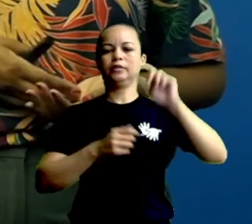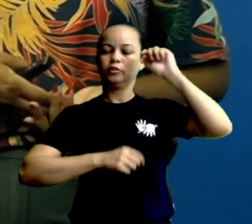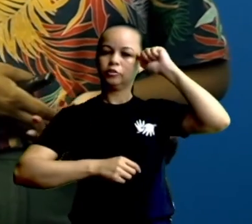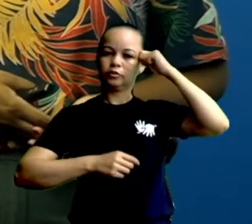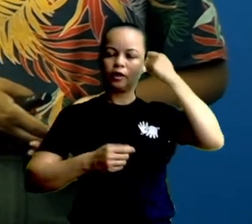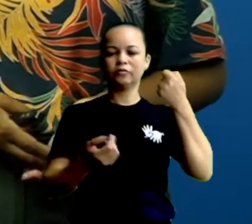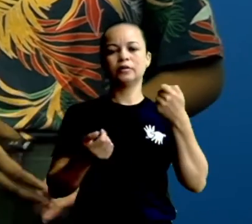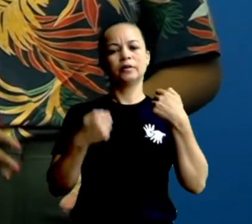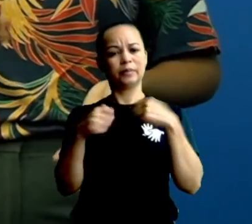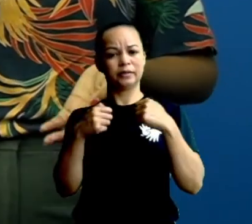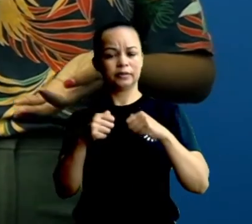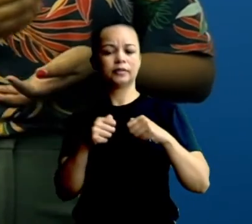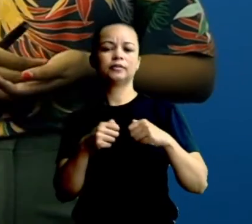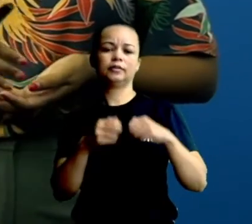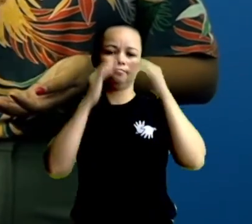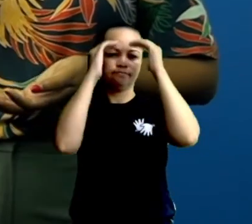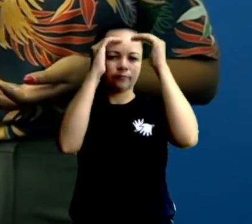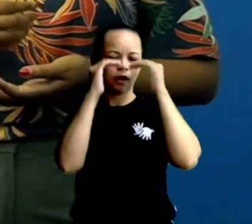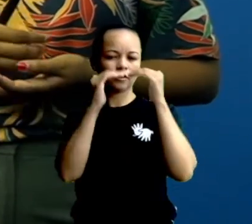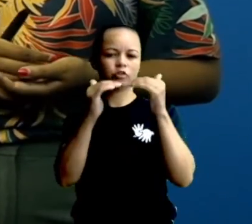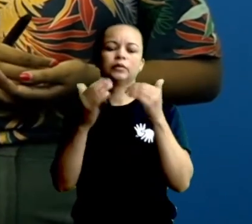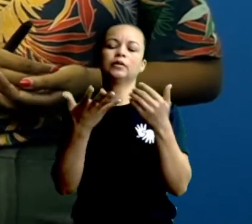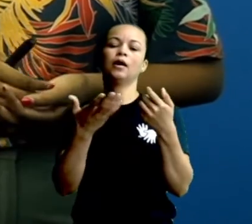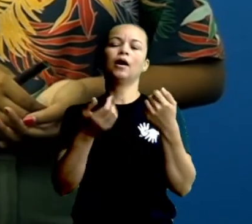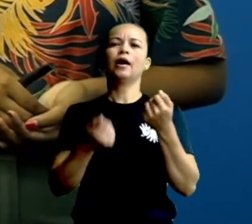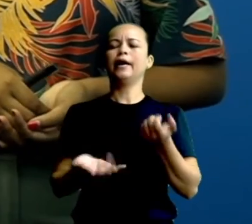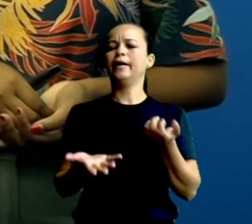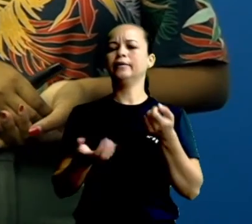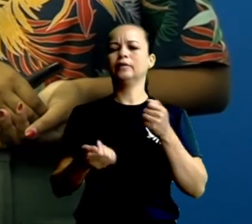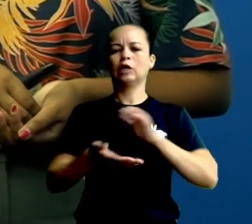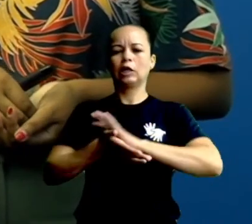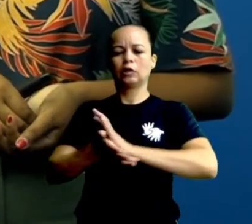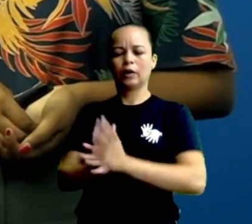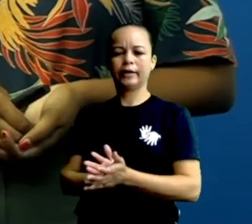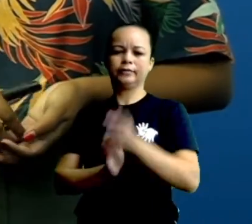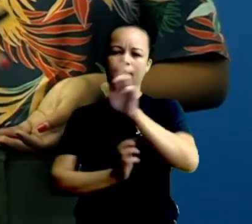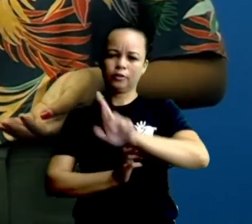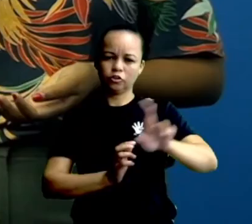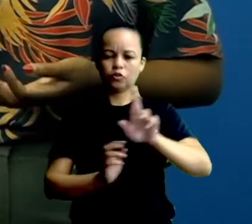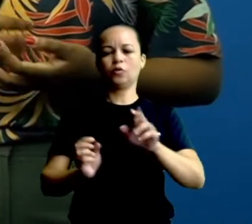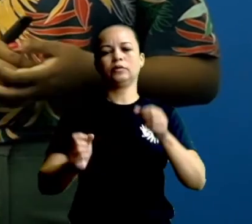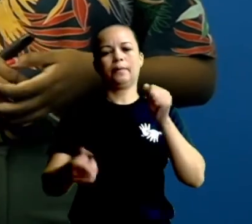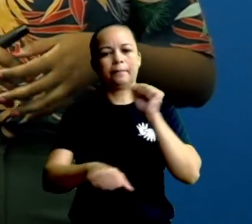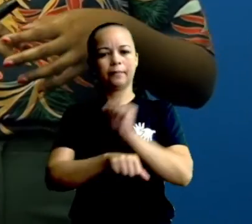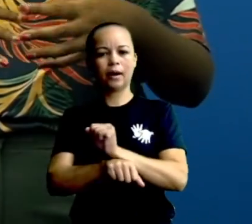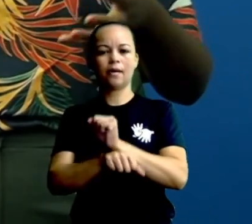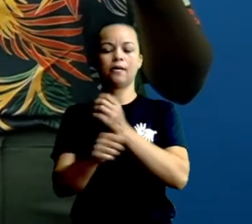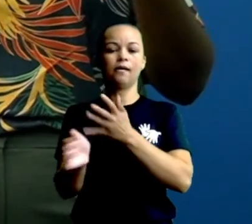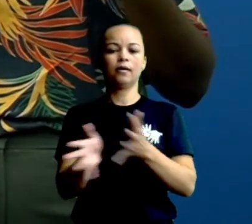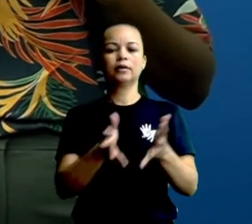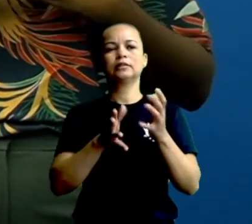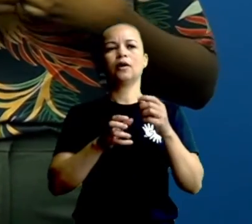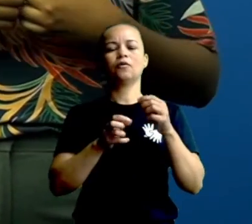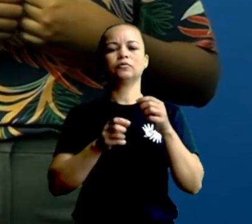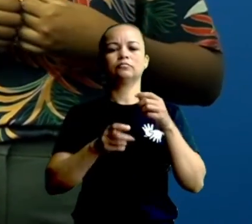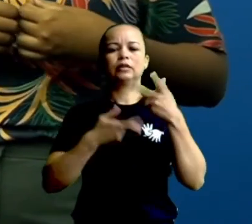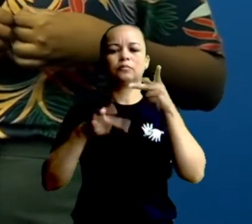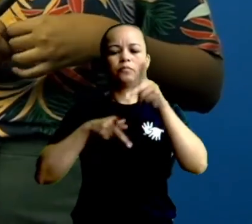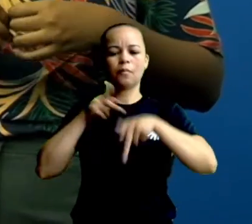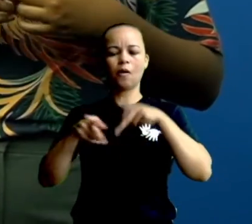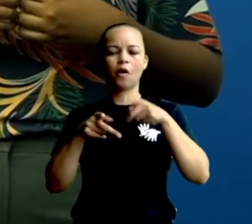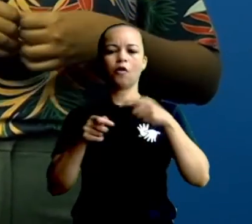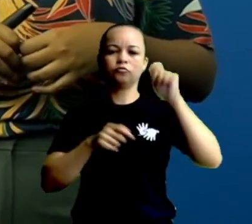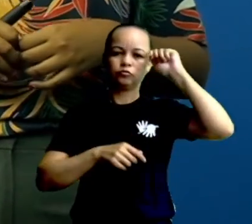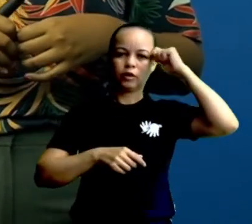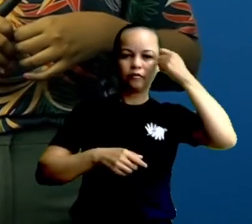ser respeitadas, né? Devemos combater a intolerância religiosa, né? E foram trazidas por esses povos